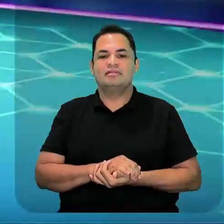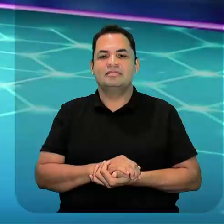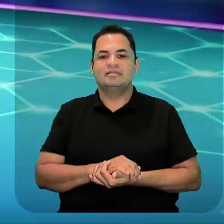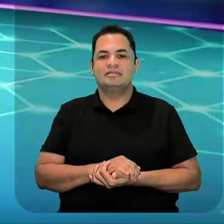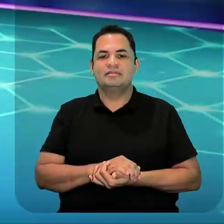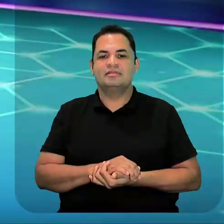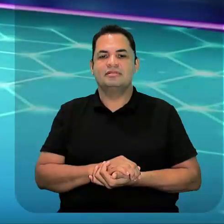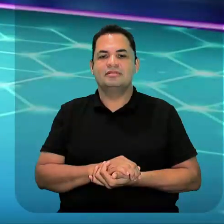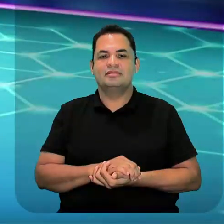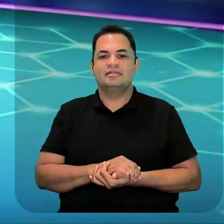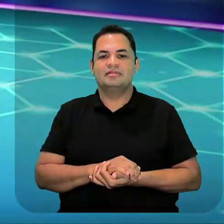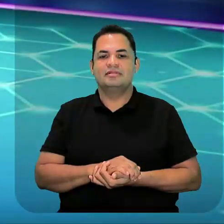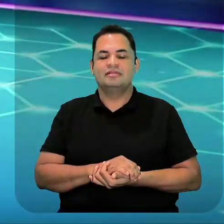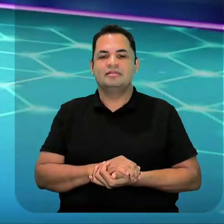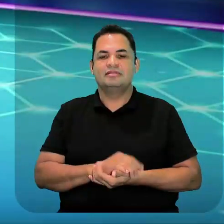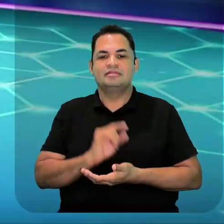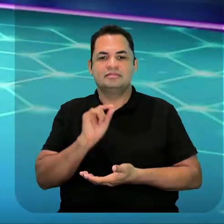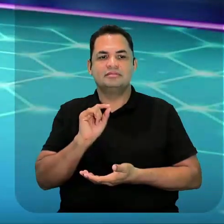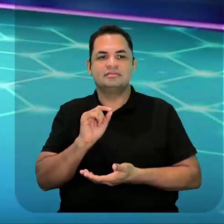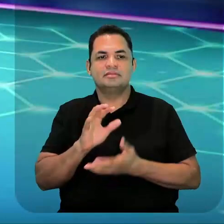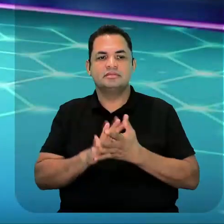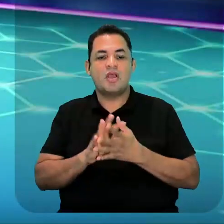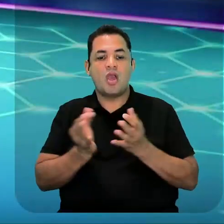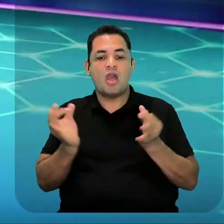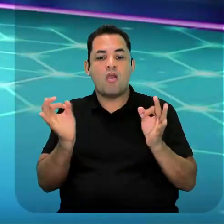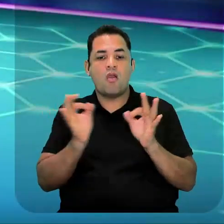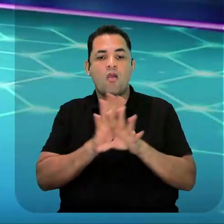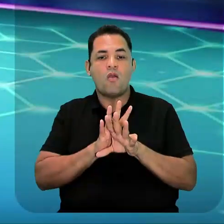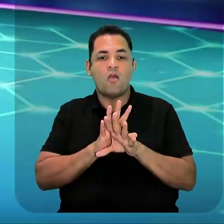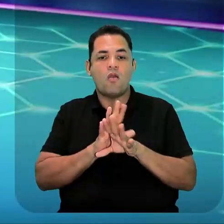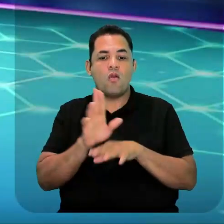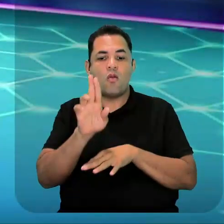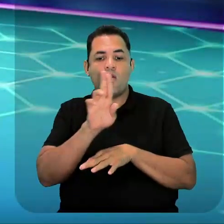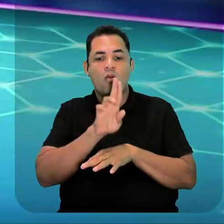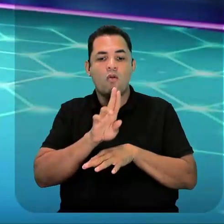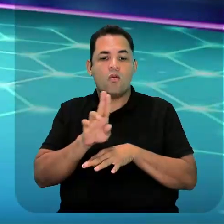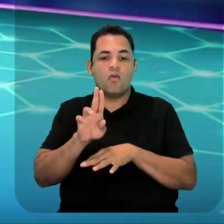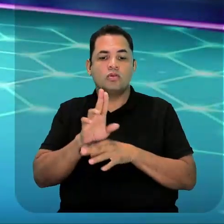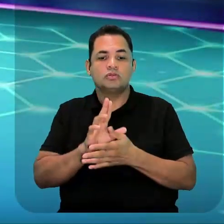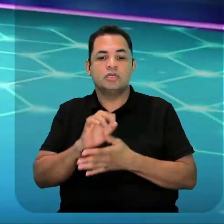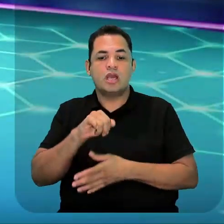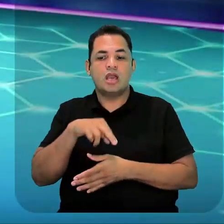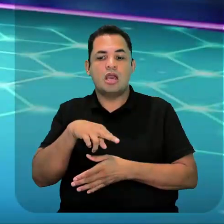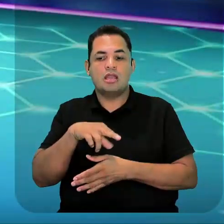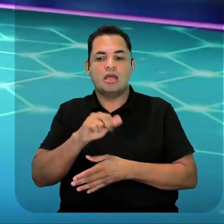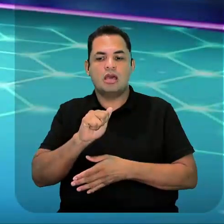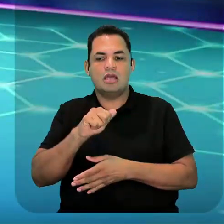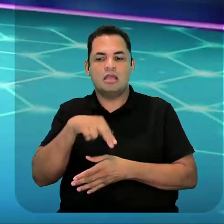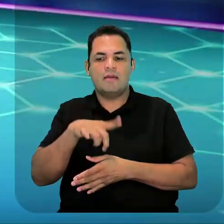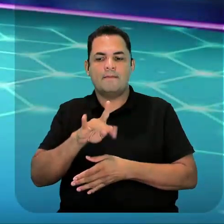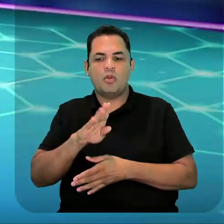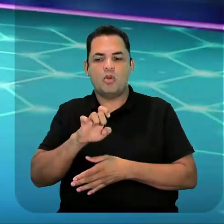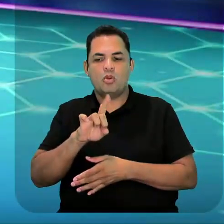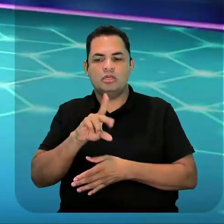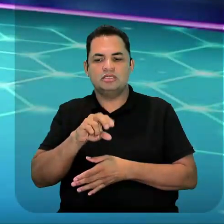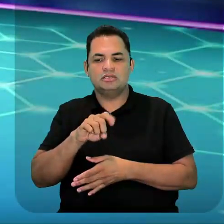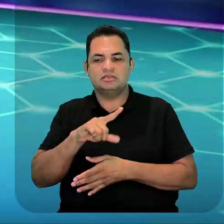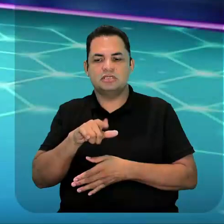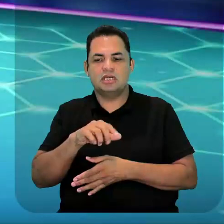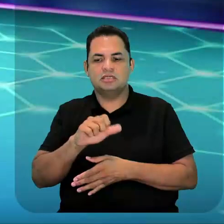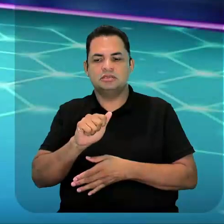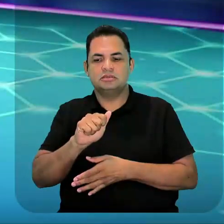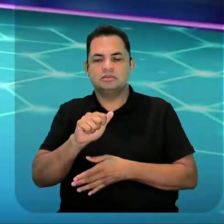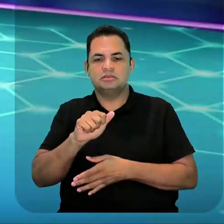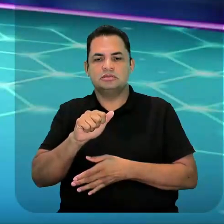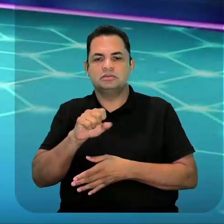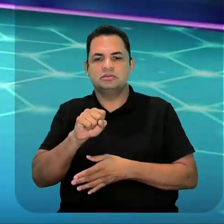nessa questão foi que eles chegaram à conclusão de que o uso desses anabolizantes não tinham